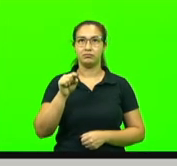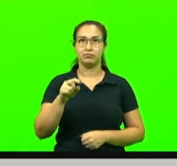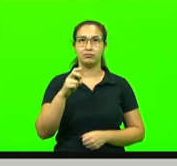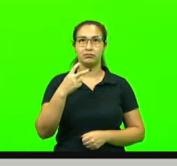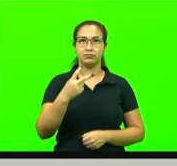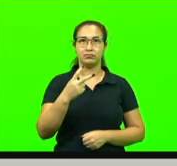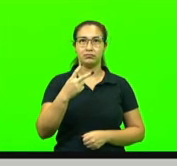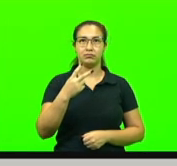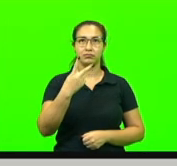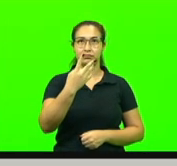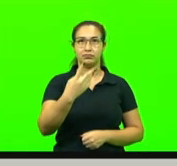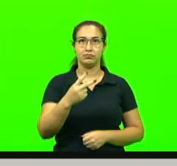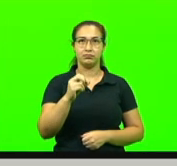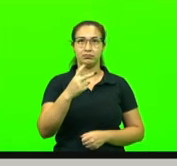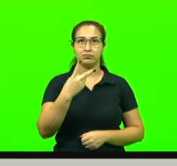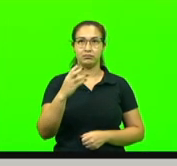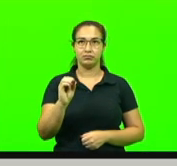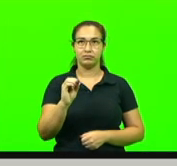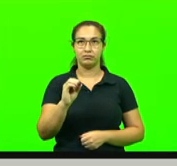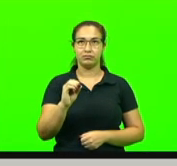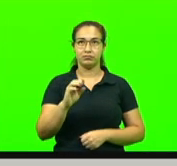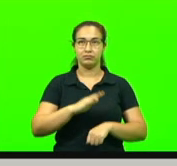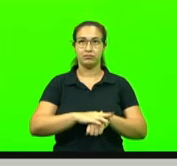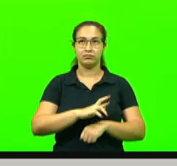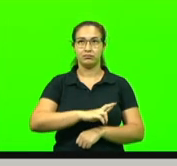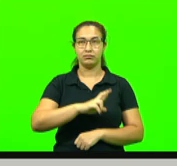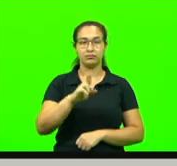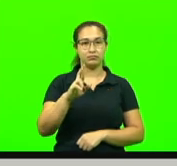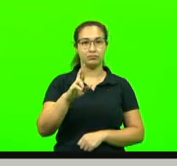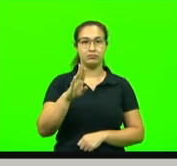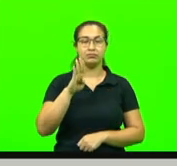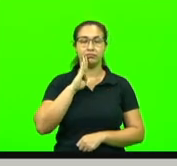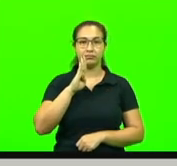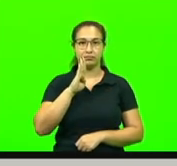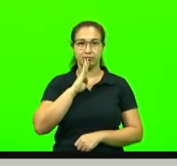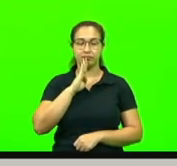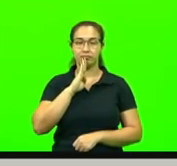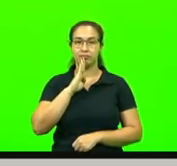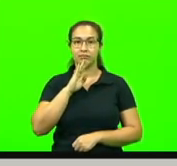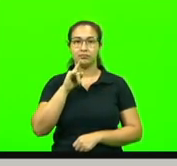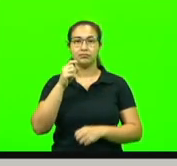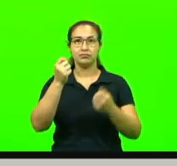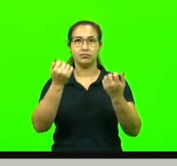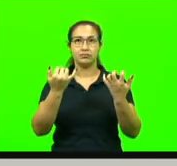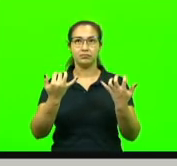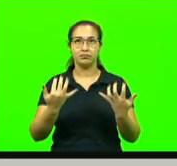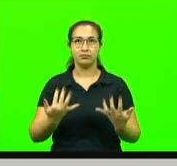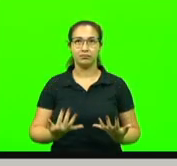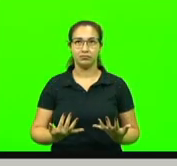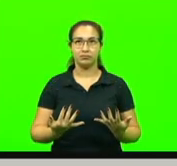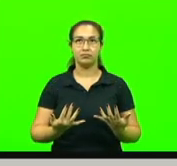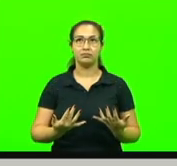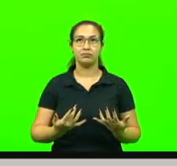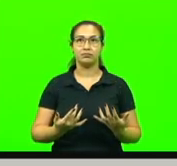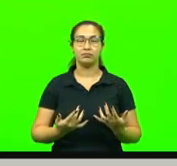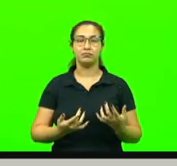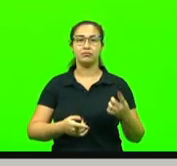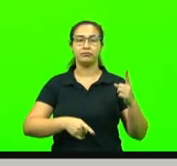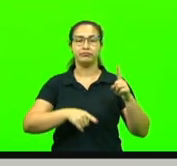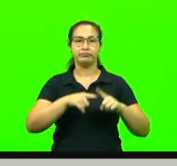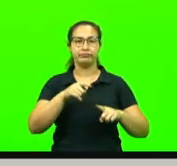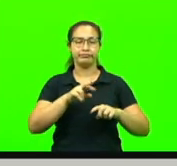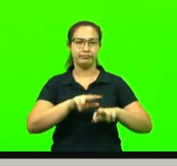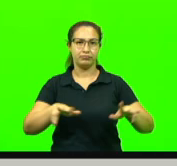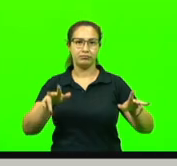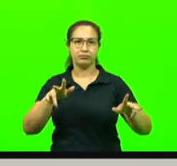225.5/2020, autor deputado Nilson Berlanda, dispõe sobre aquisição de gêneros